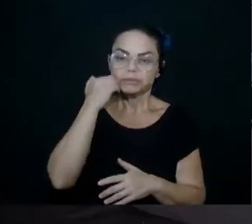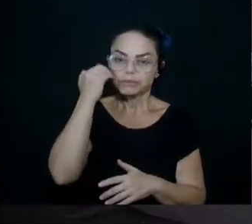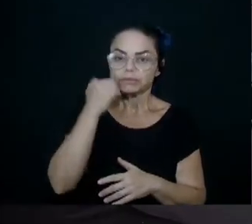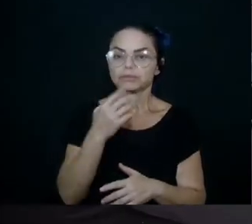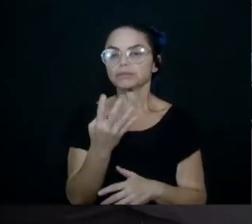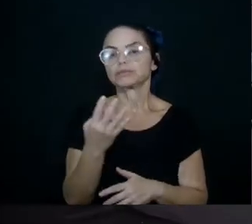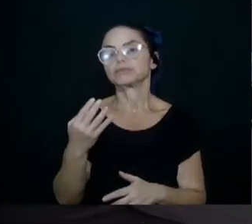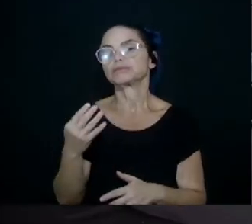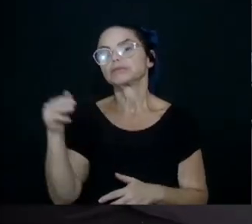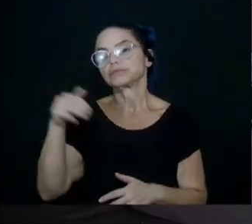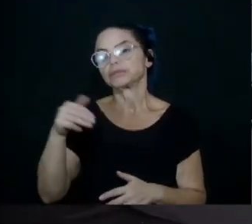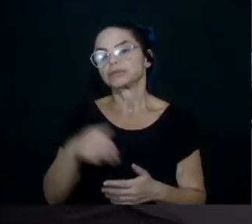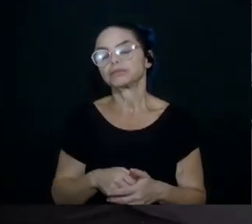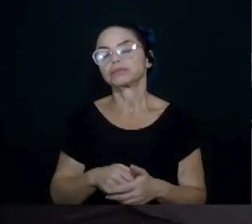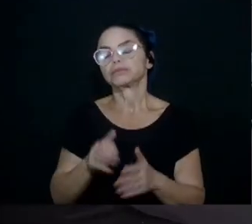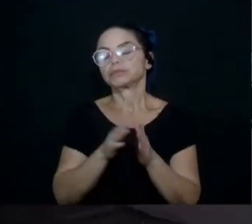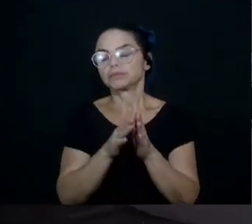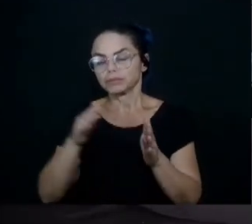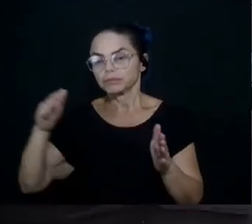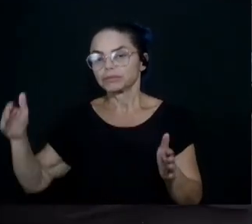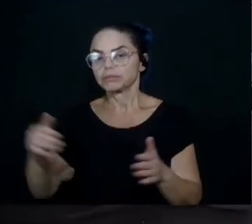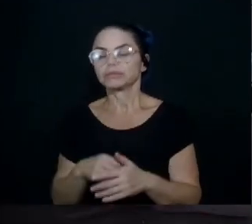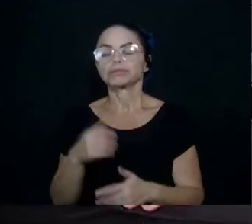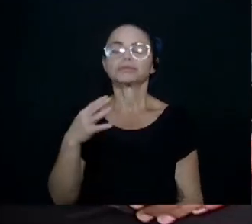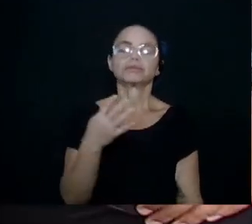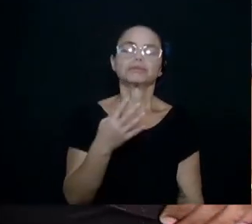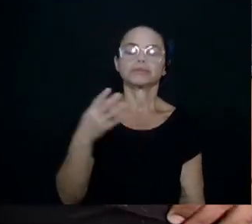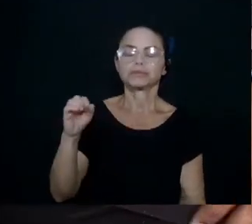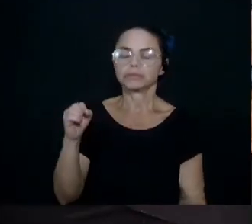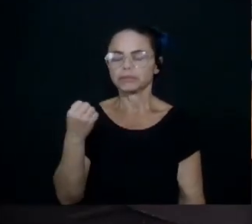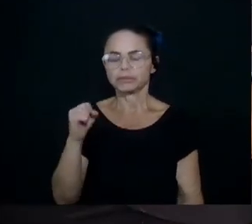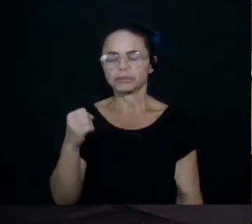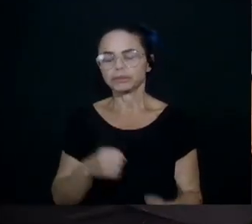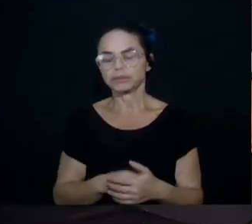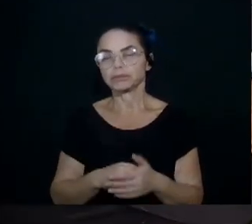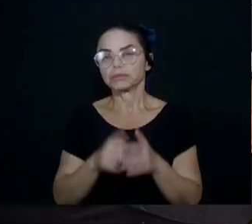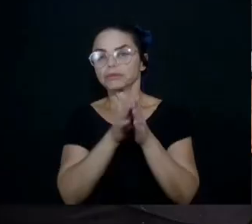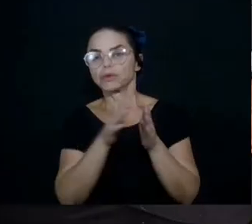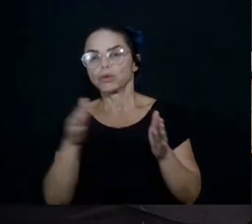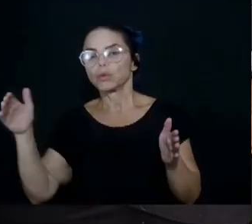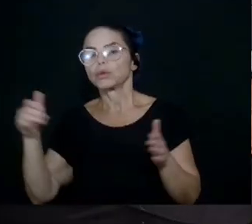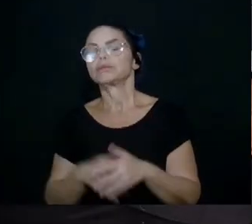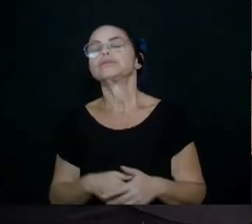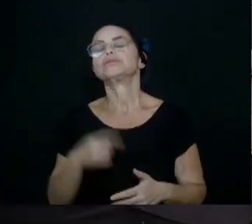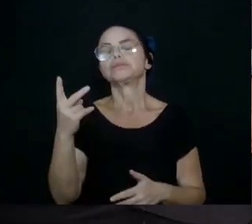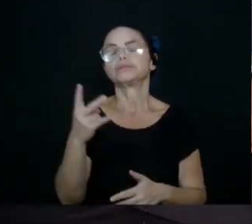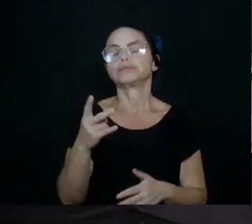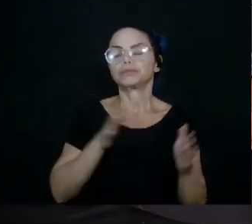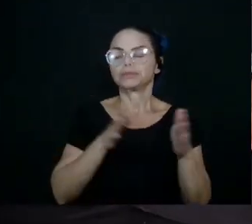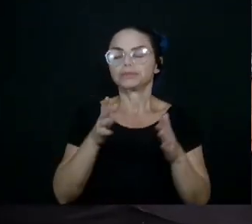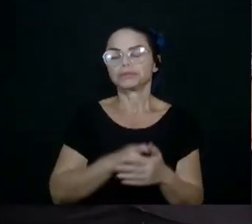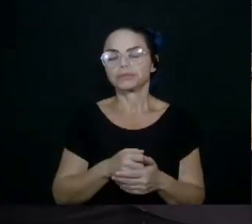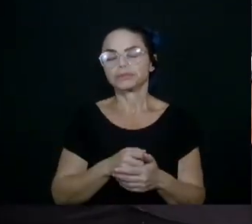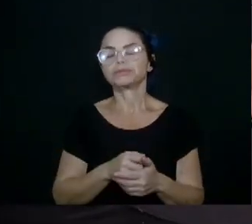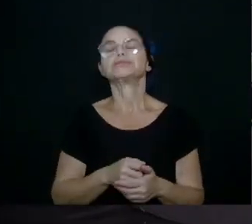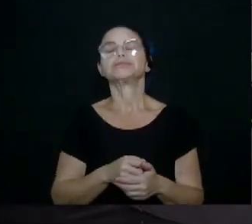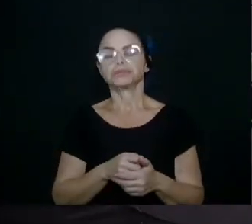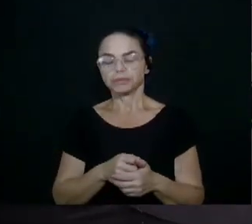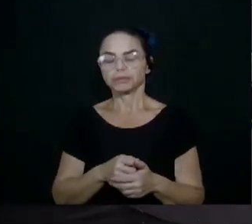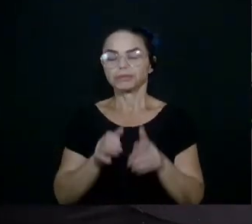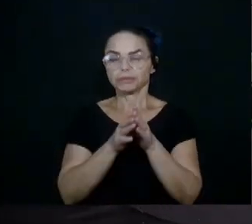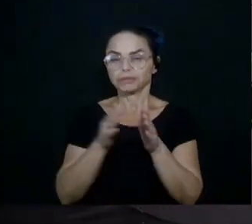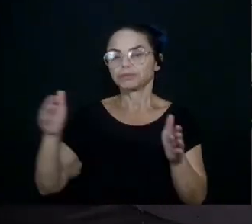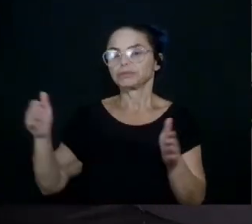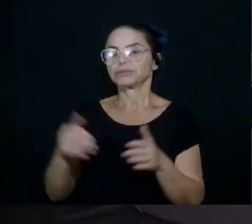a expansão. Hoje a gente está com mais ou menos uns 38 metros quadrados na barbearia. Nós tivemos 2 momentos de expansão, é isso? 2 momentos,